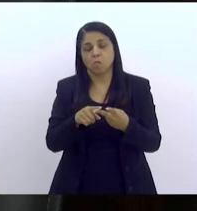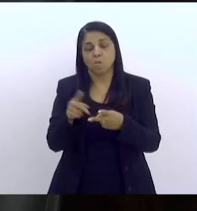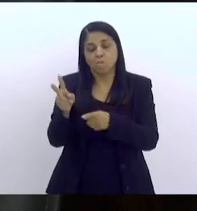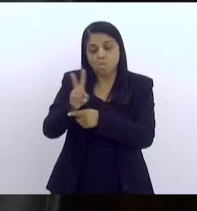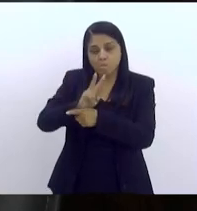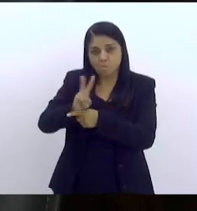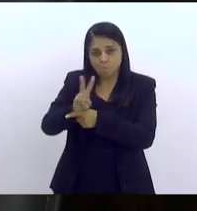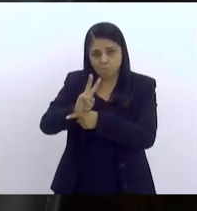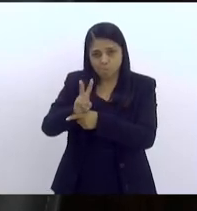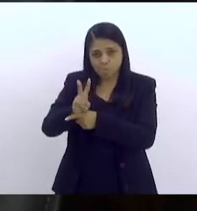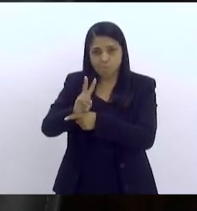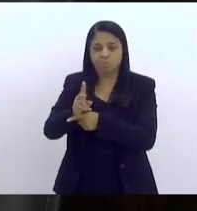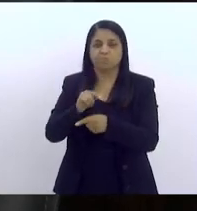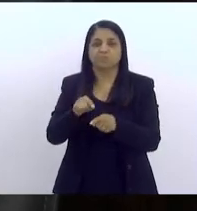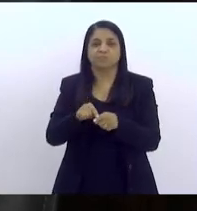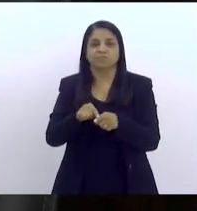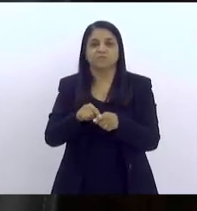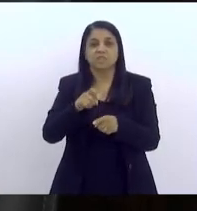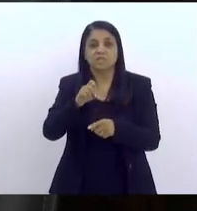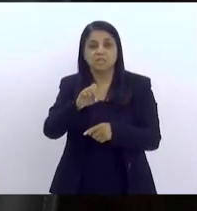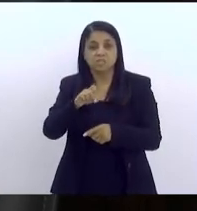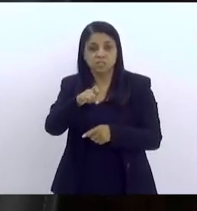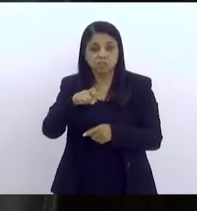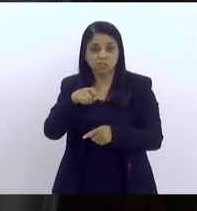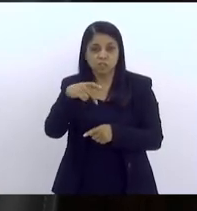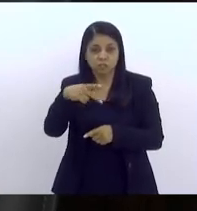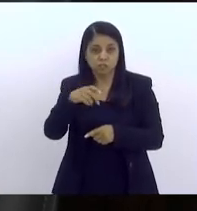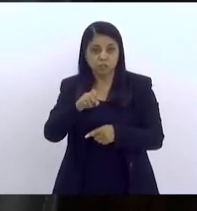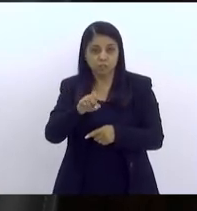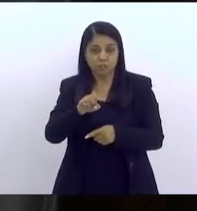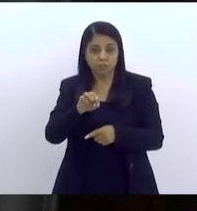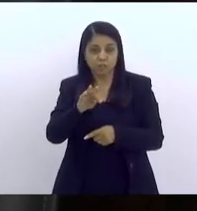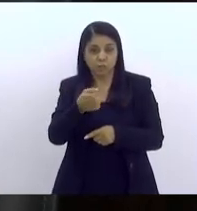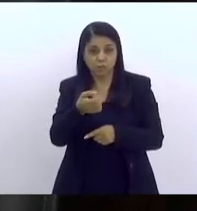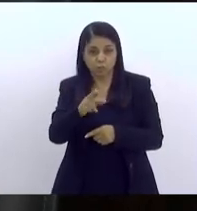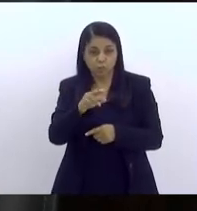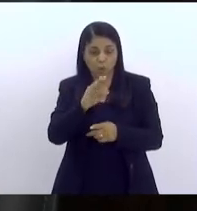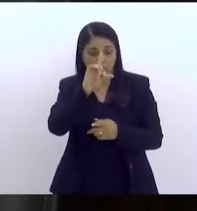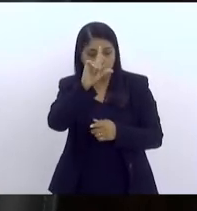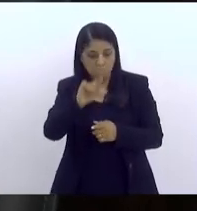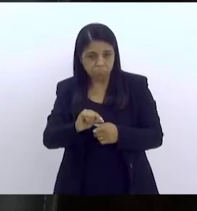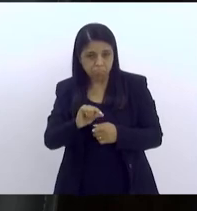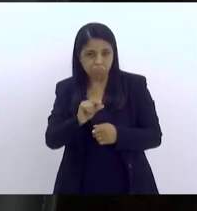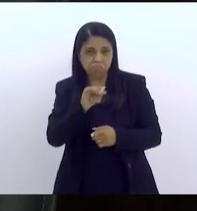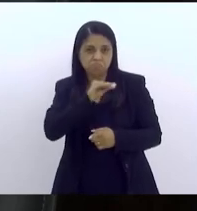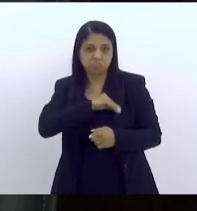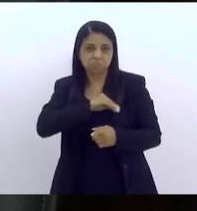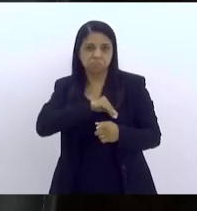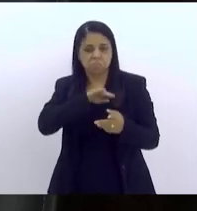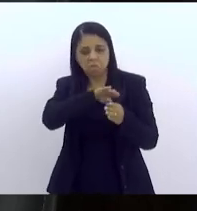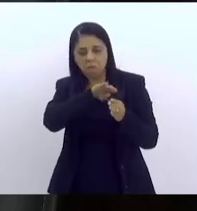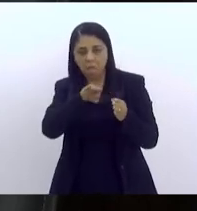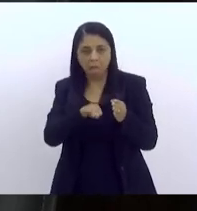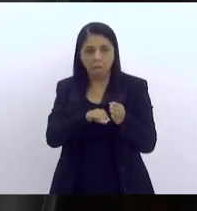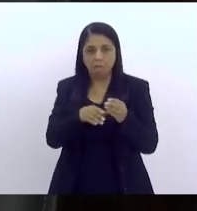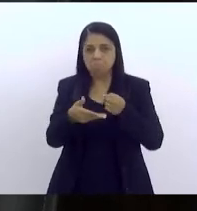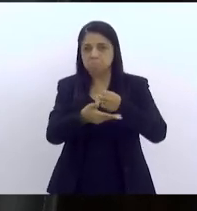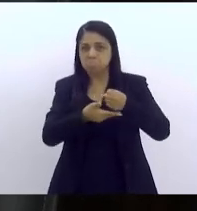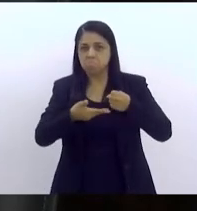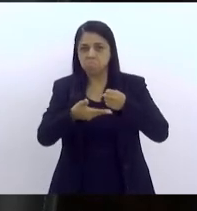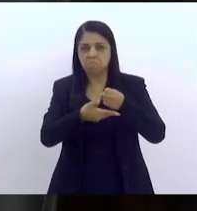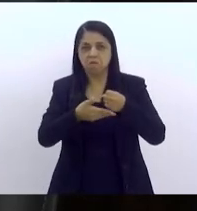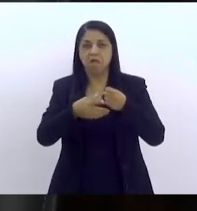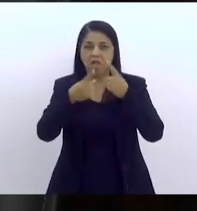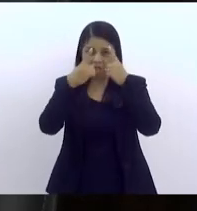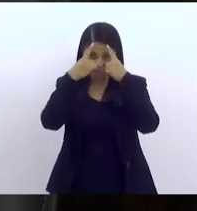porteiro como um inspetor receber abaixo de um salário mínimo nacional isso é